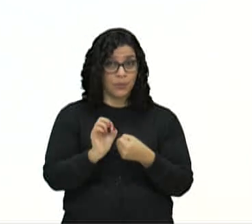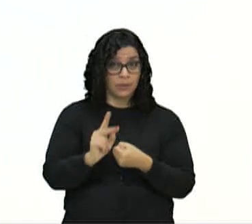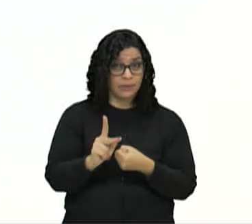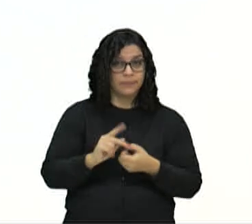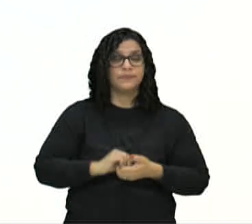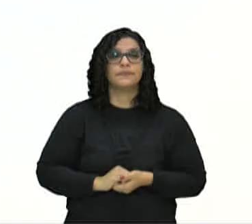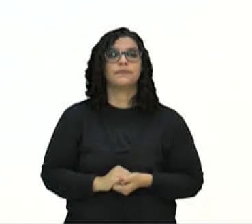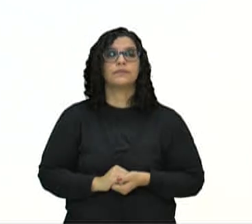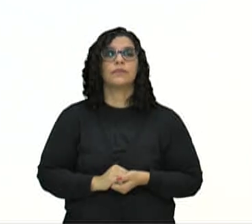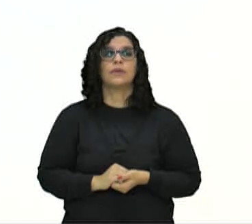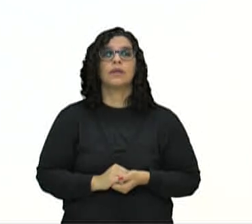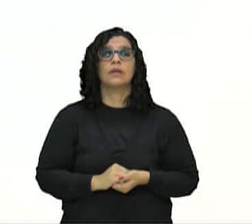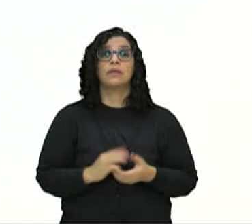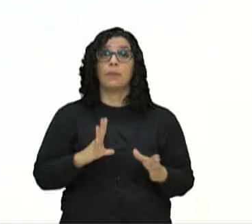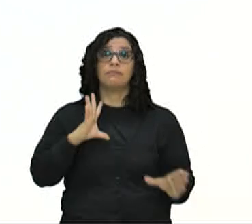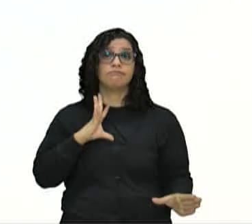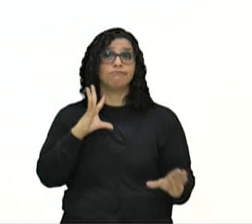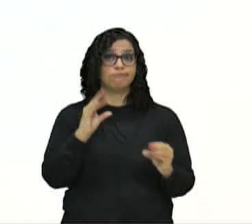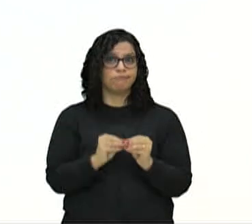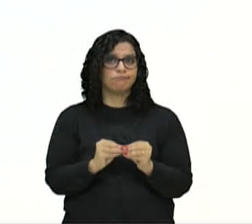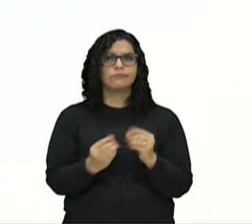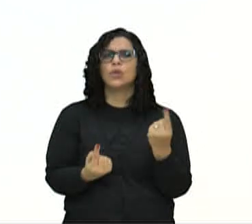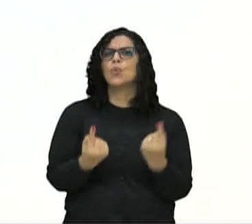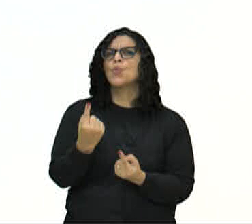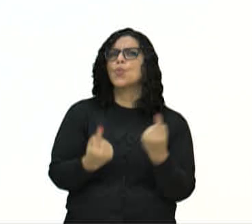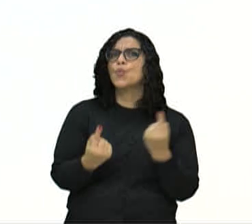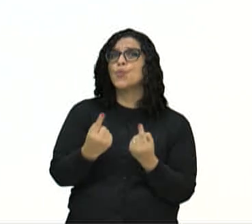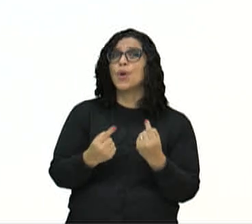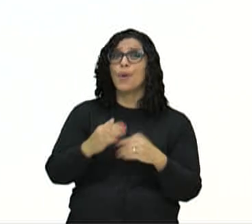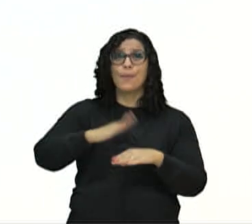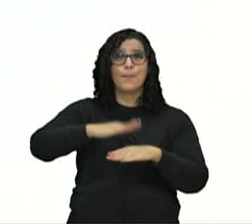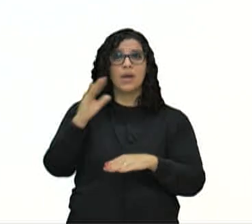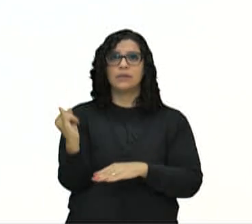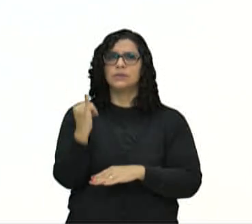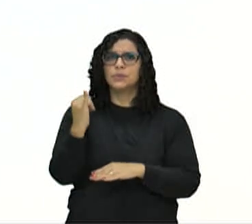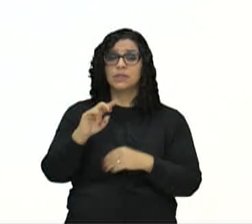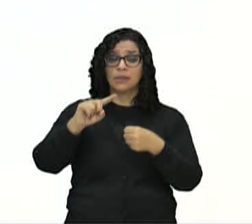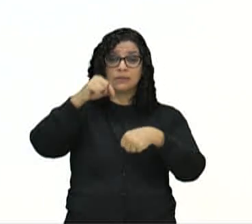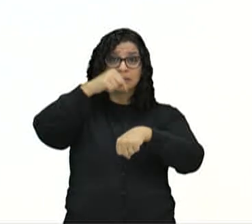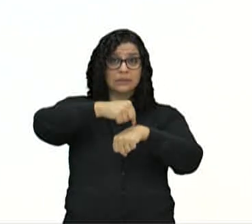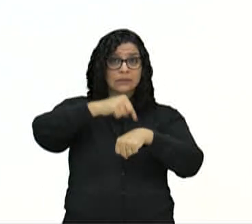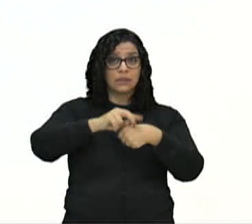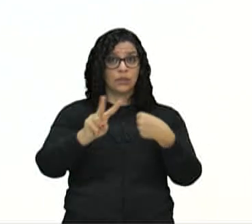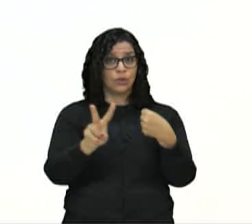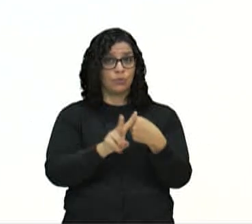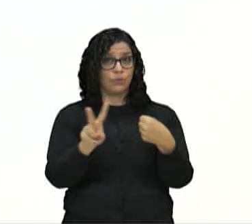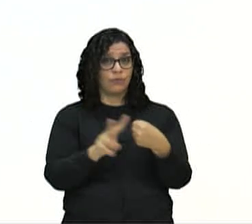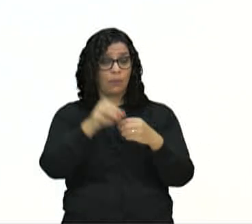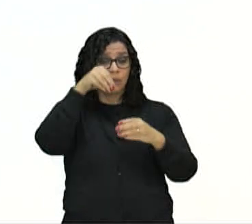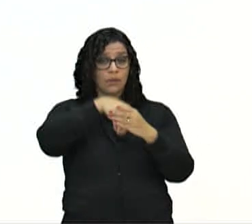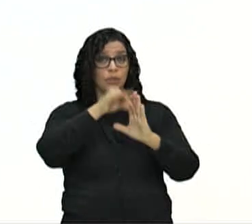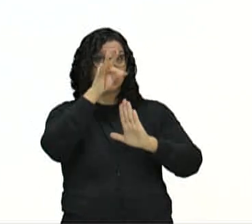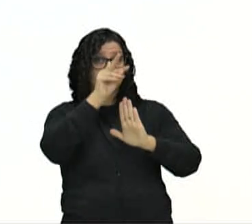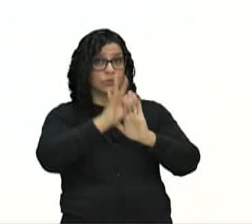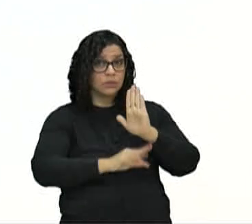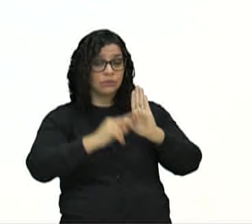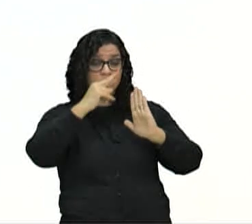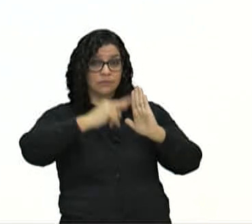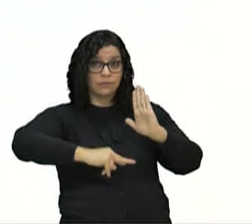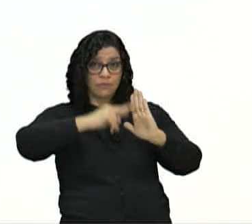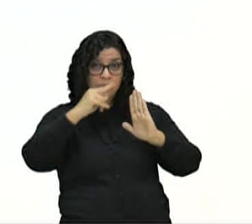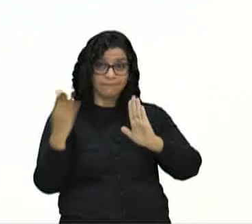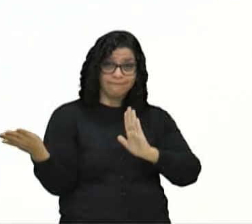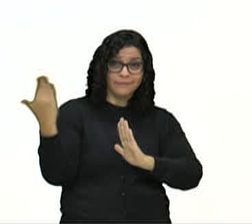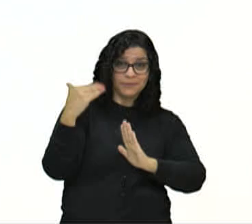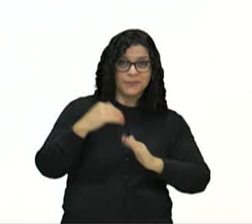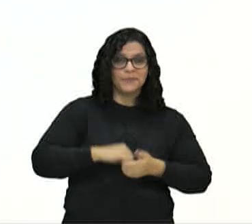ok? E conclua. Qual a predominância temporal dos verbos na narrativa lida? Vamos